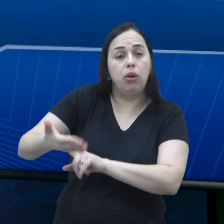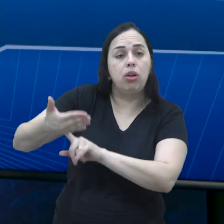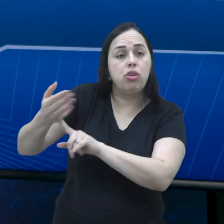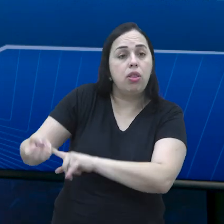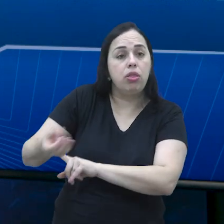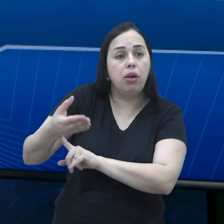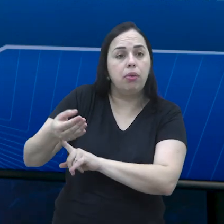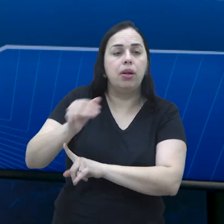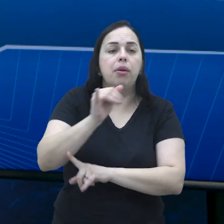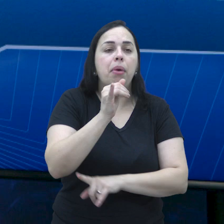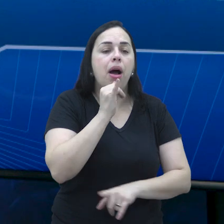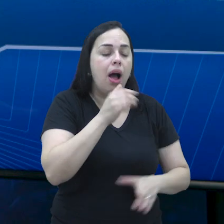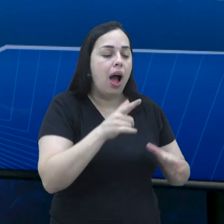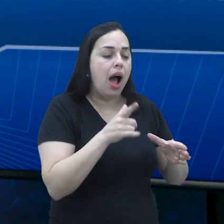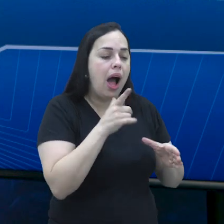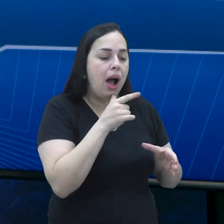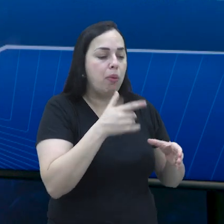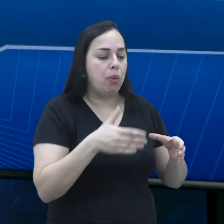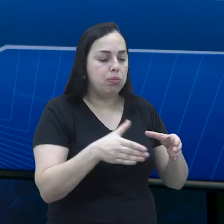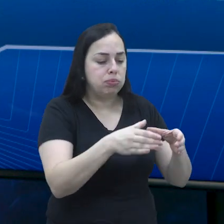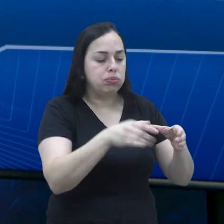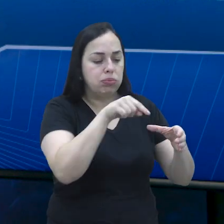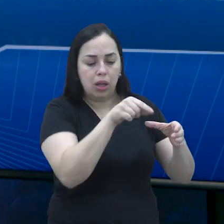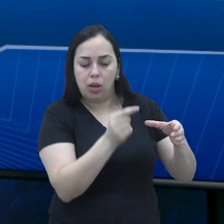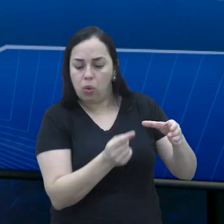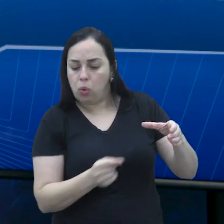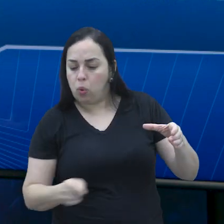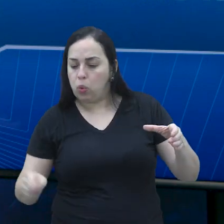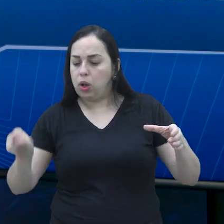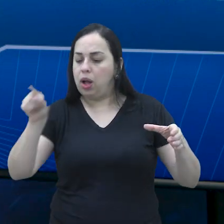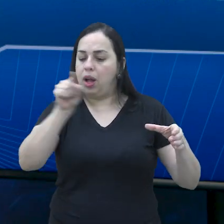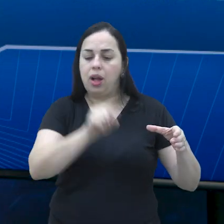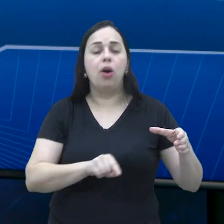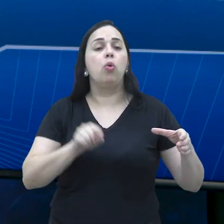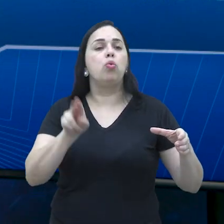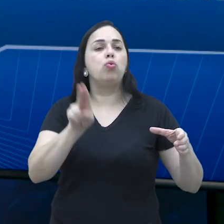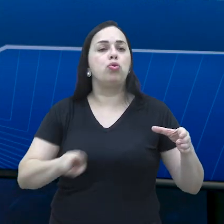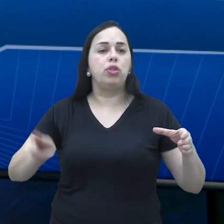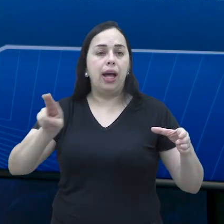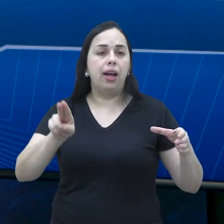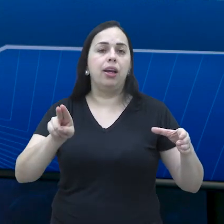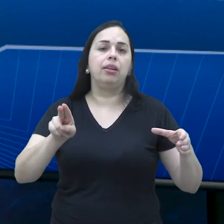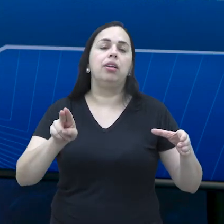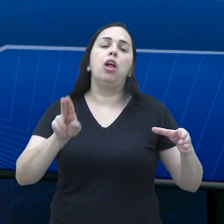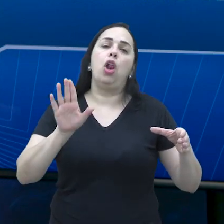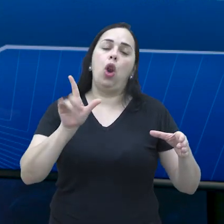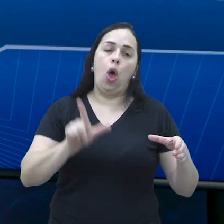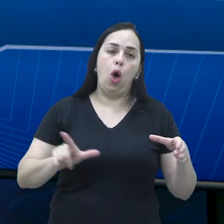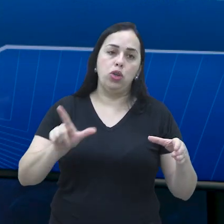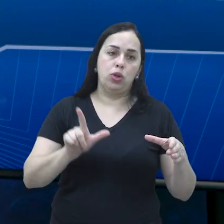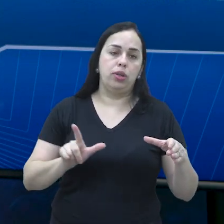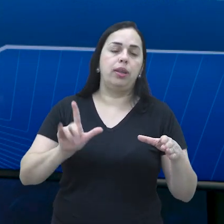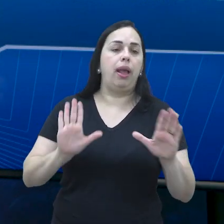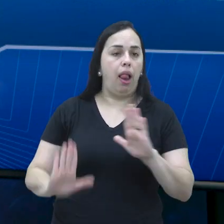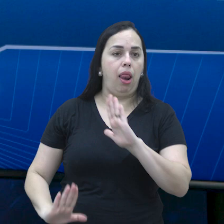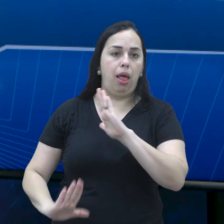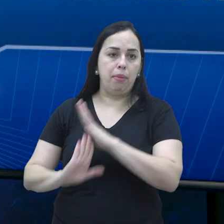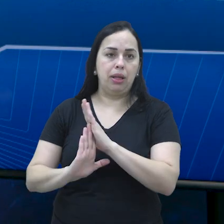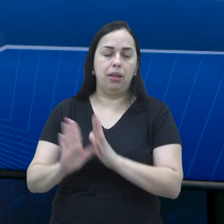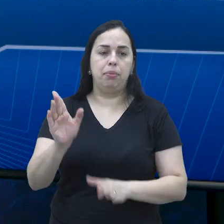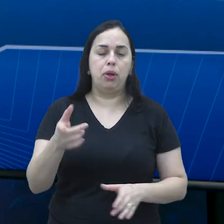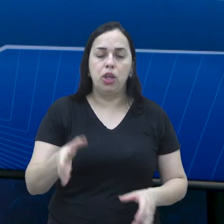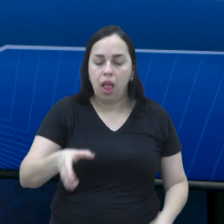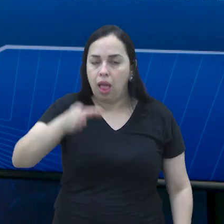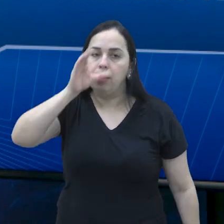para produzir água de reuso, por exemplo, a partir dos efluentes, a partir do esgoto, né? Essa água de reuso, claro que tem algumas limitações, ela não pode